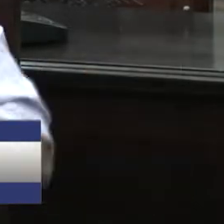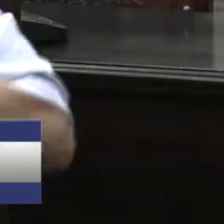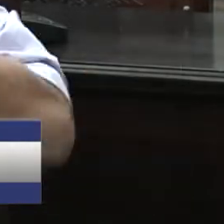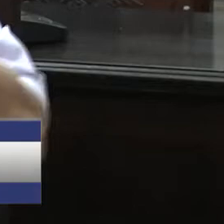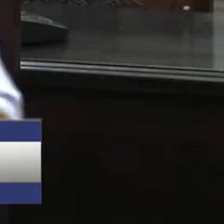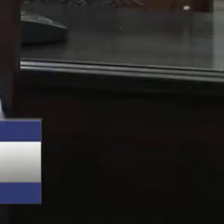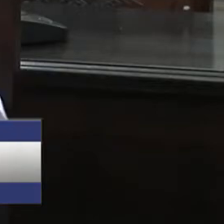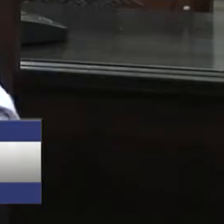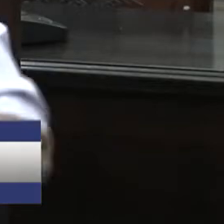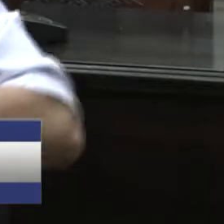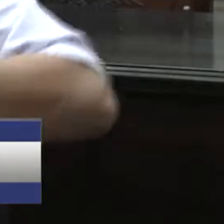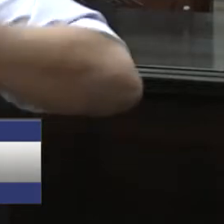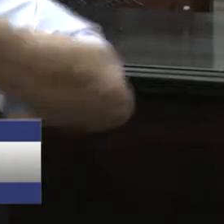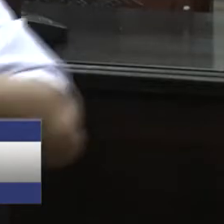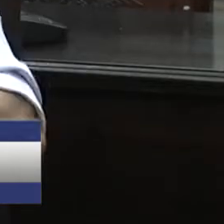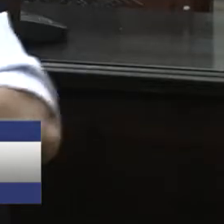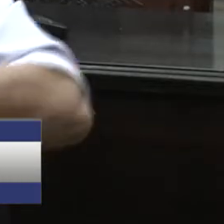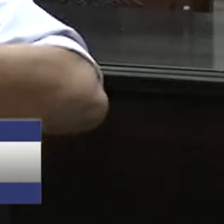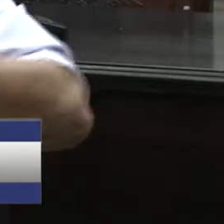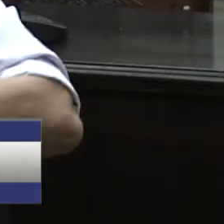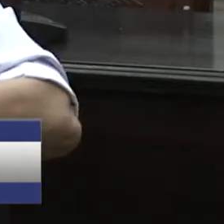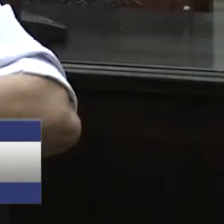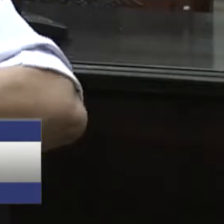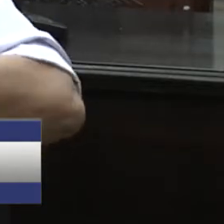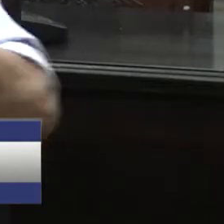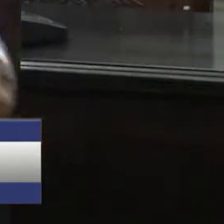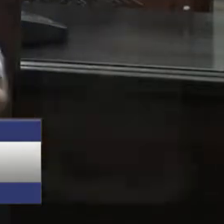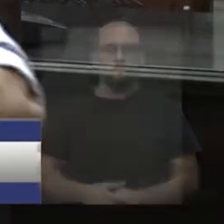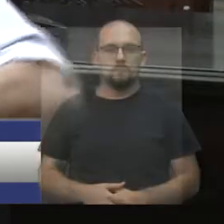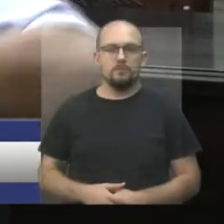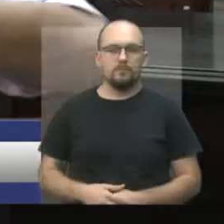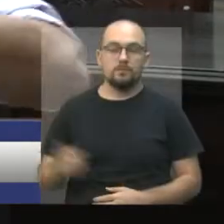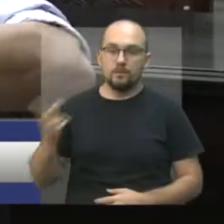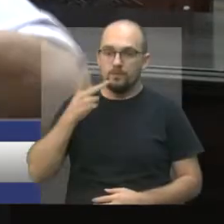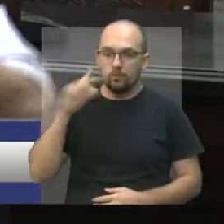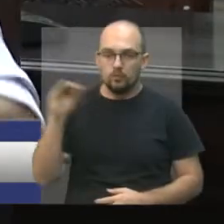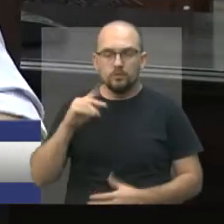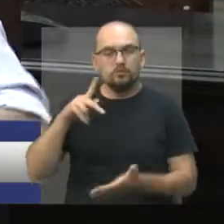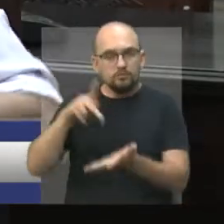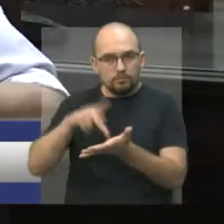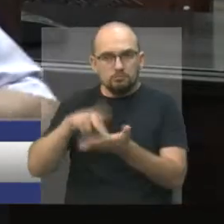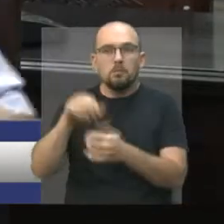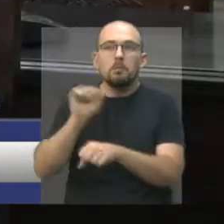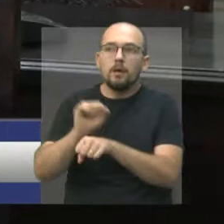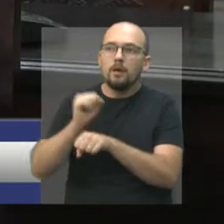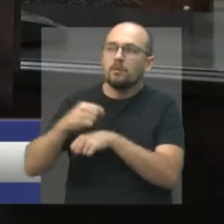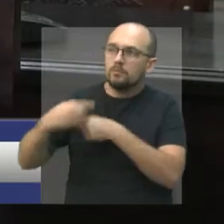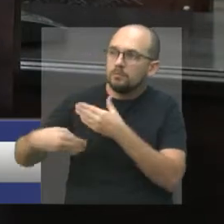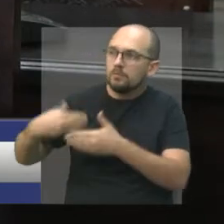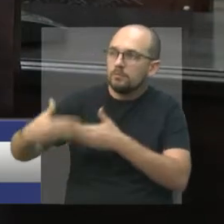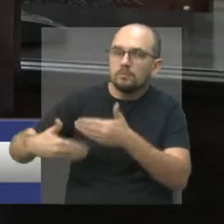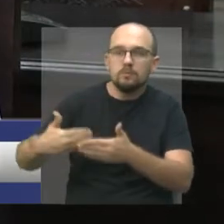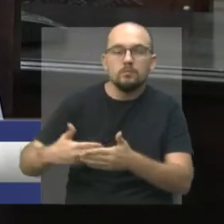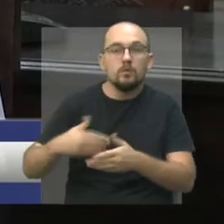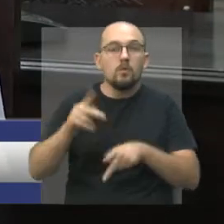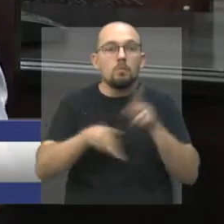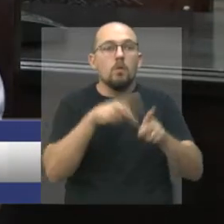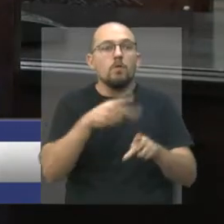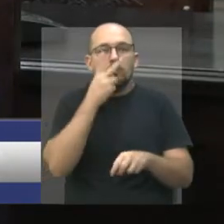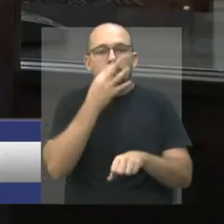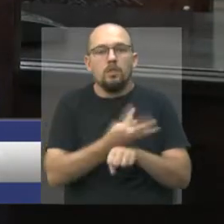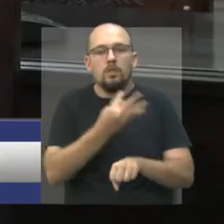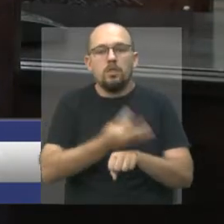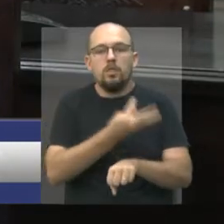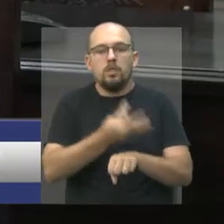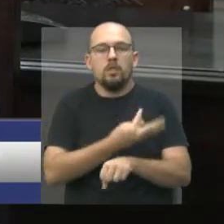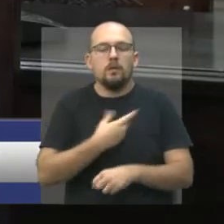para começar a vir com uma enxurrada de licitações abrindo para fazer, e o povo está na penúria. Eu falei